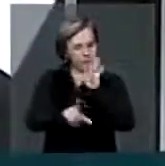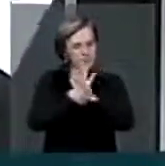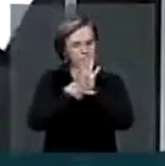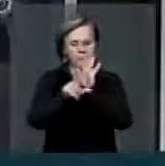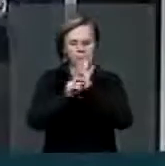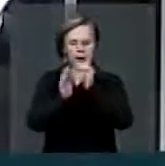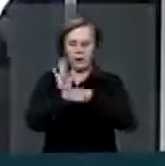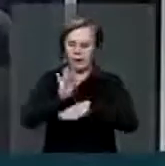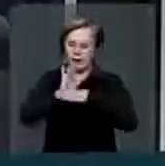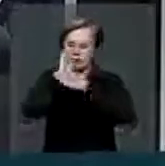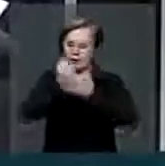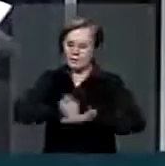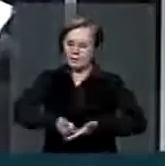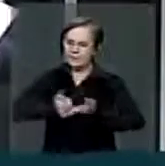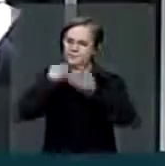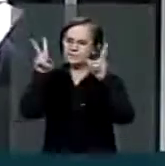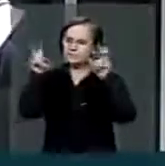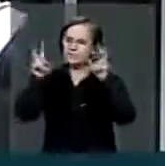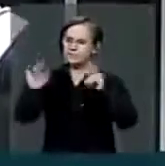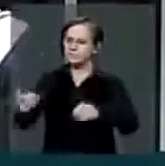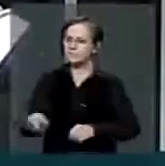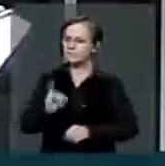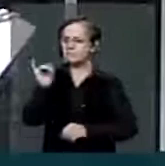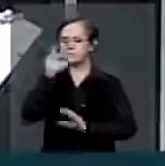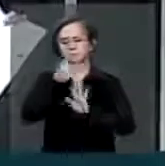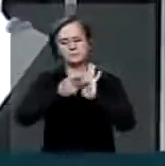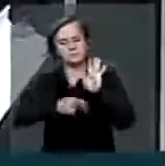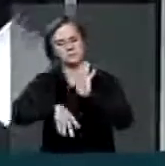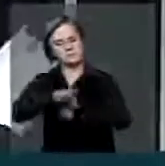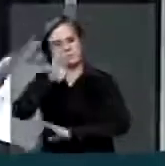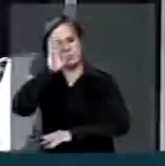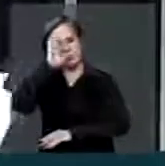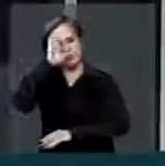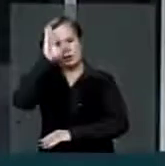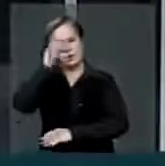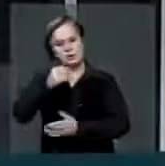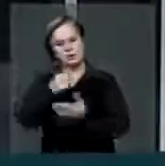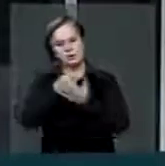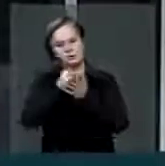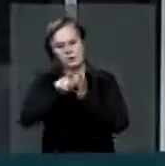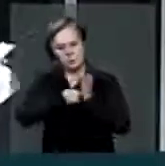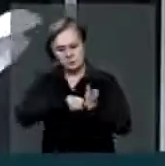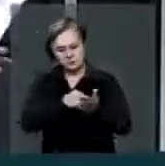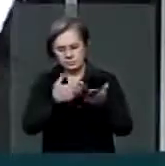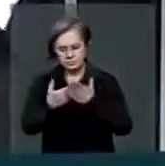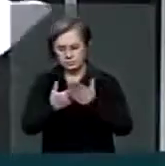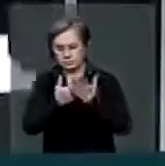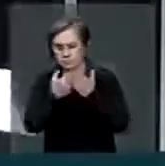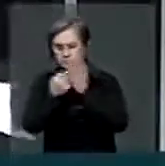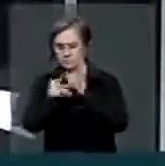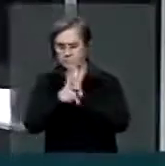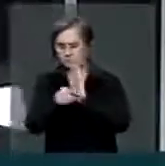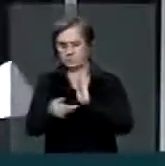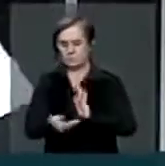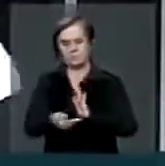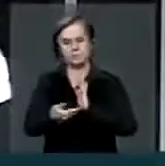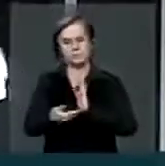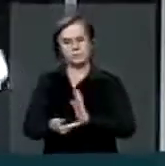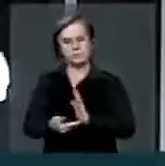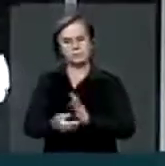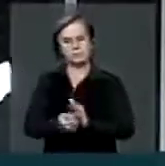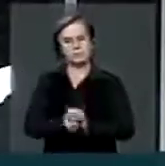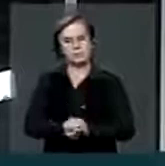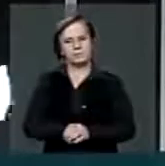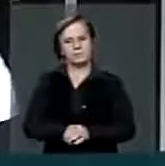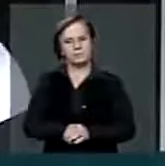elencar temas e projetos que serão prioritários para a análise e apreciação desta casa e das suas